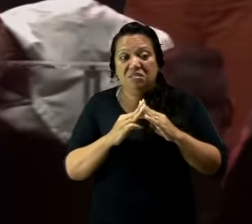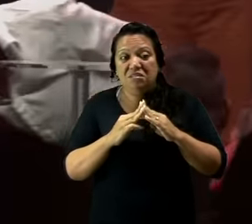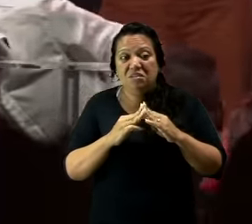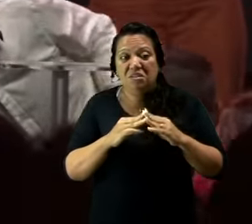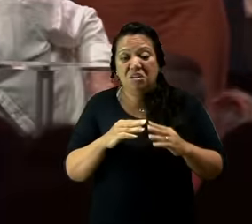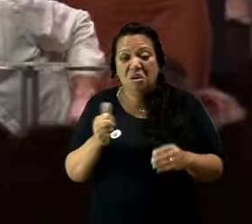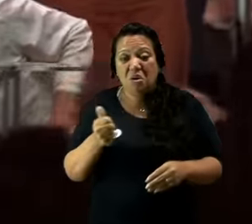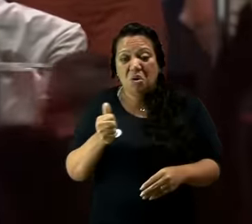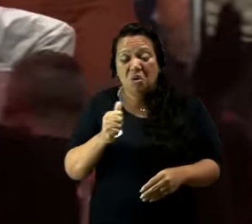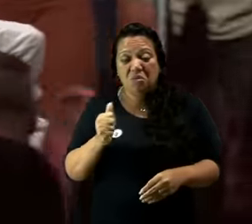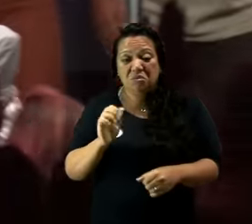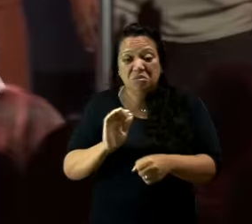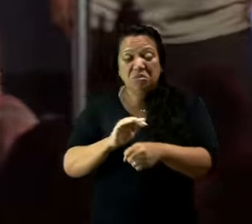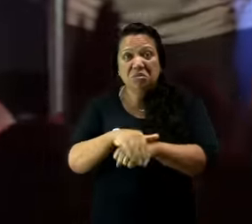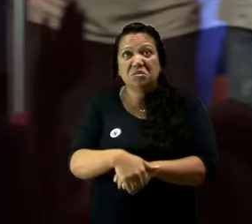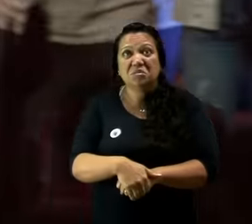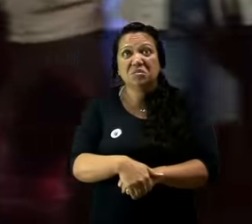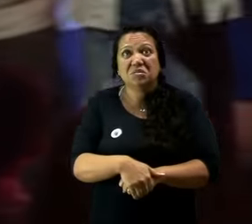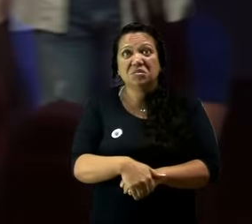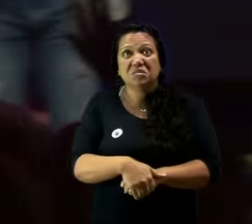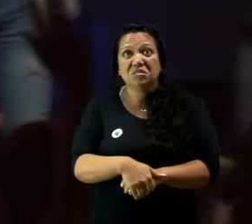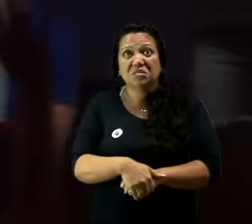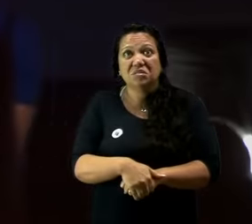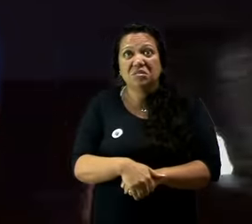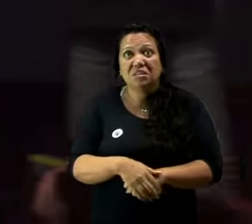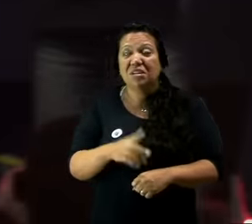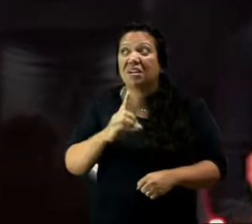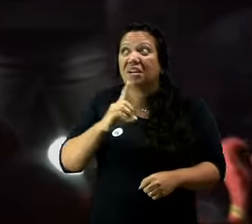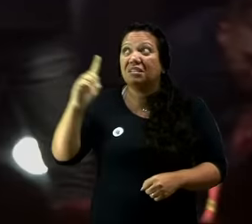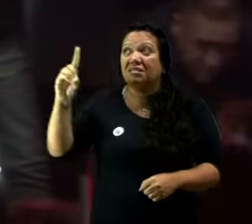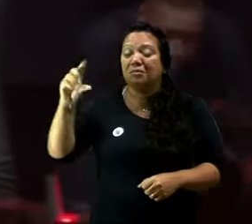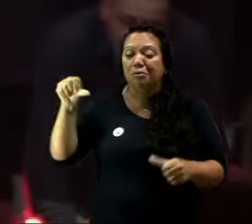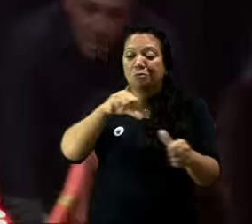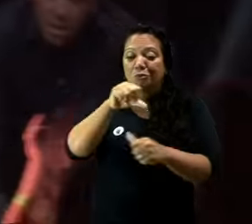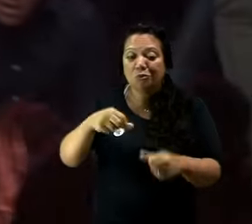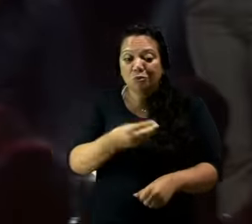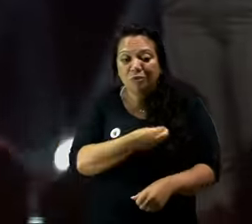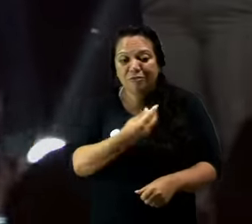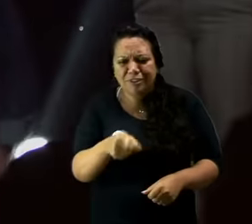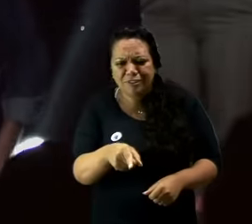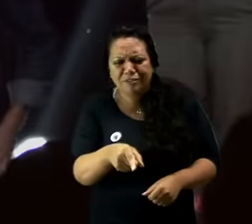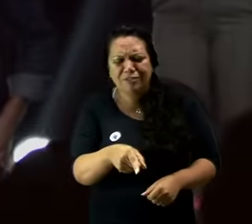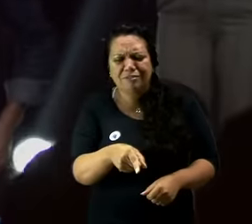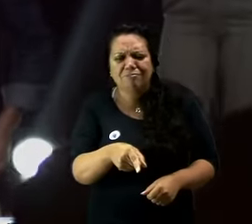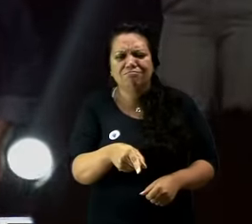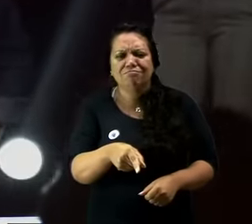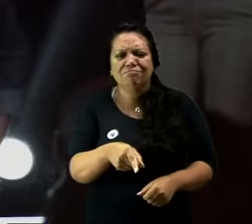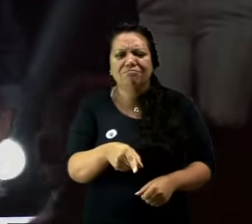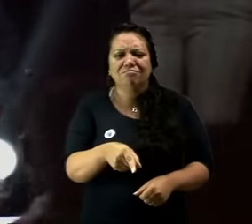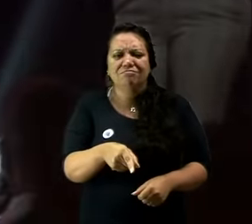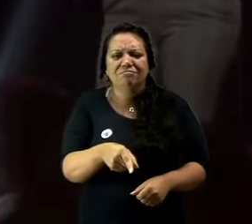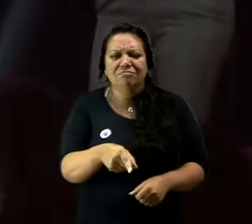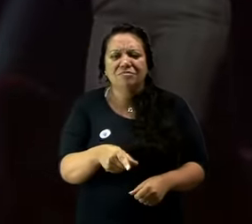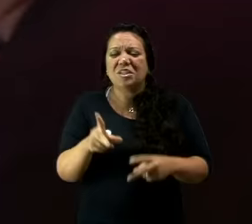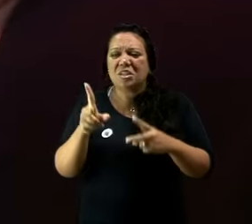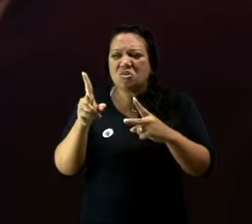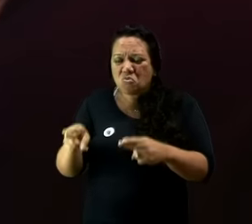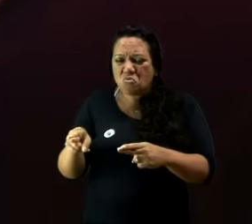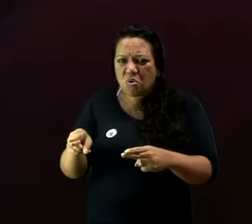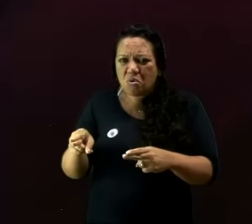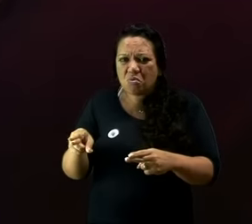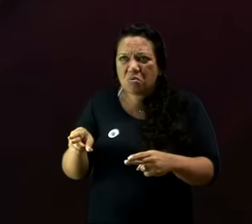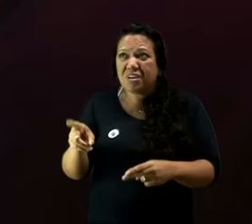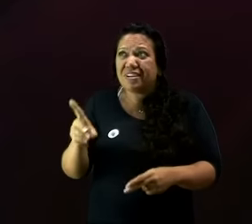dormiu. Mas Deus mudou a vida dele naquele dia. Assim como Deus mudou a vida do pastor Felipe há